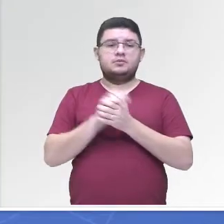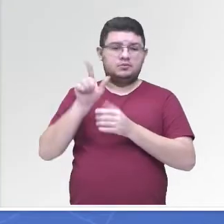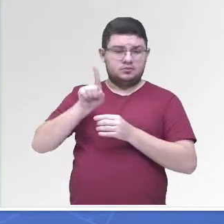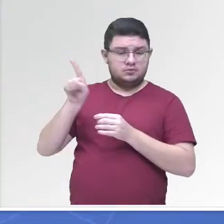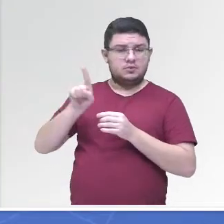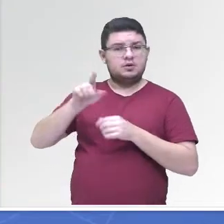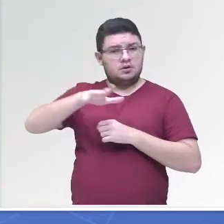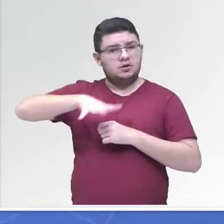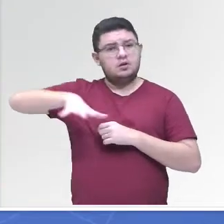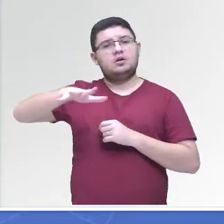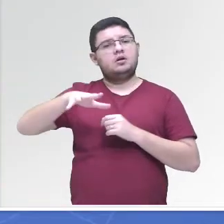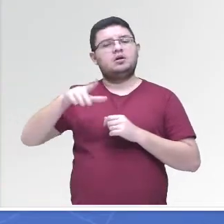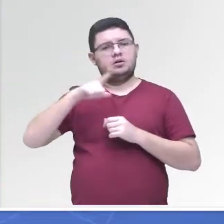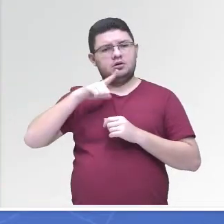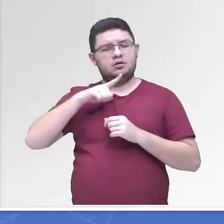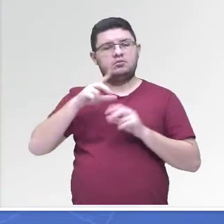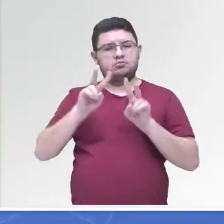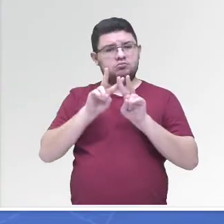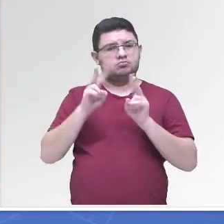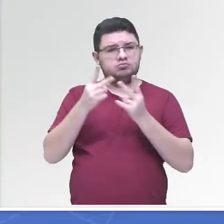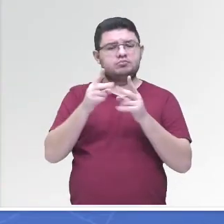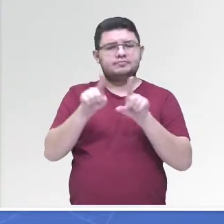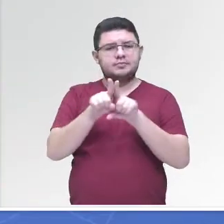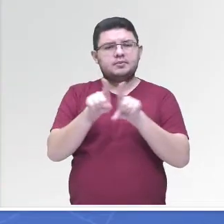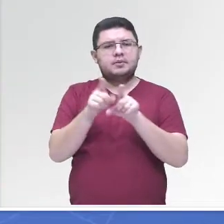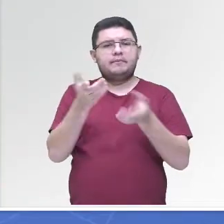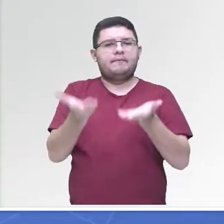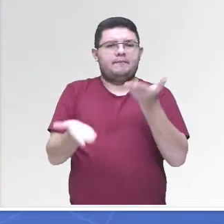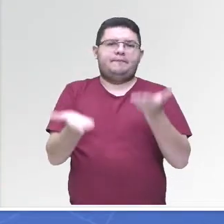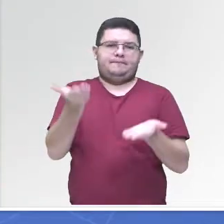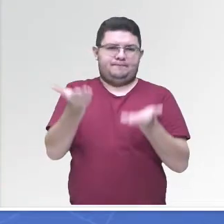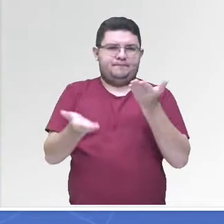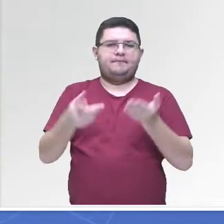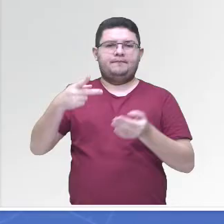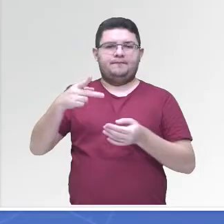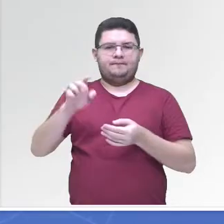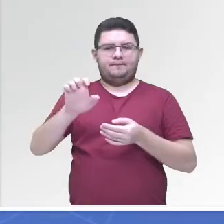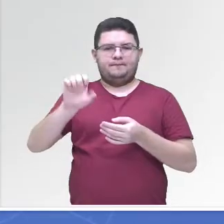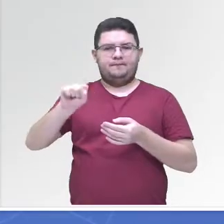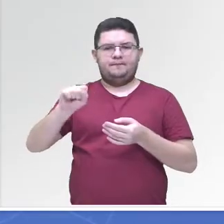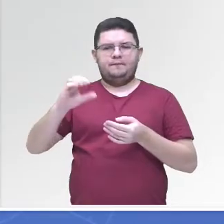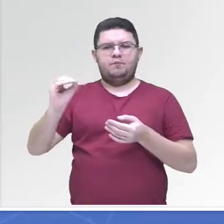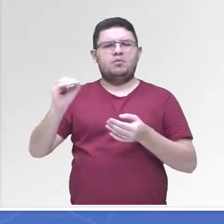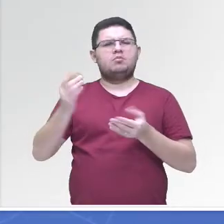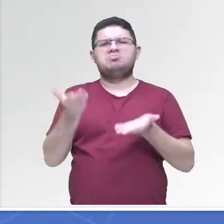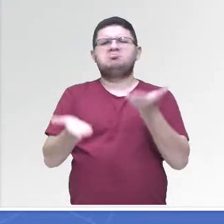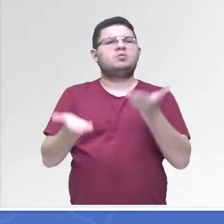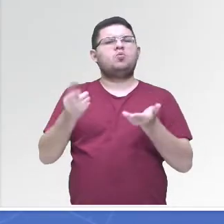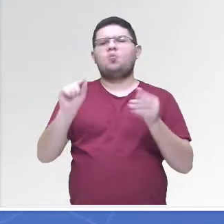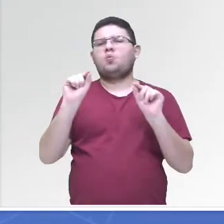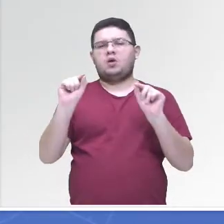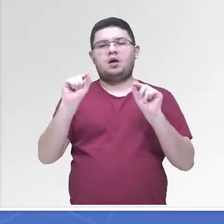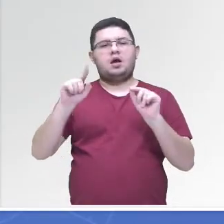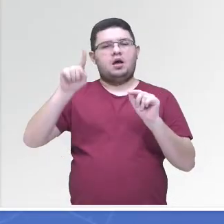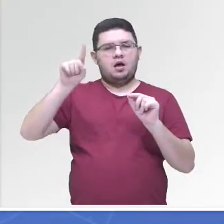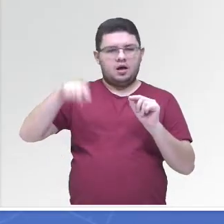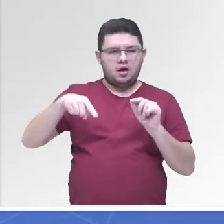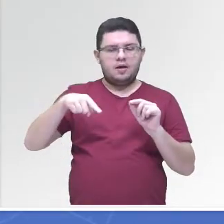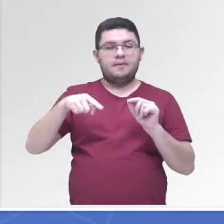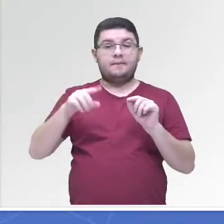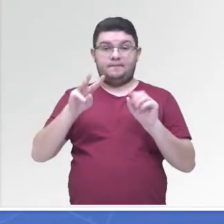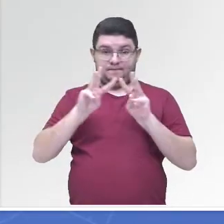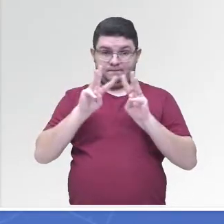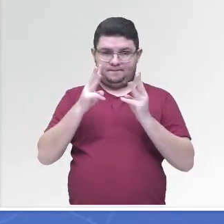espaço e apresenta um peso, né? Que é o produto da massa pela gravidade, tá? Então, aqui um conceito